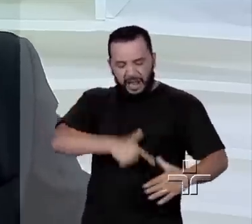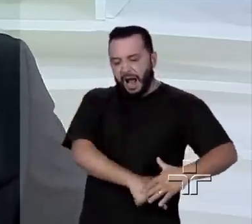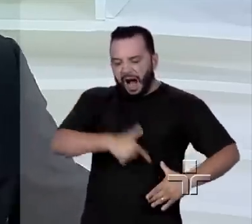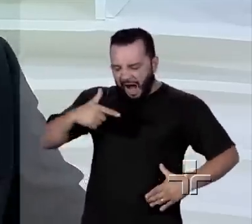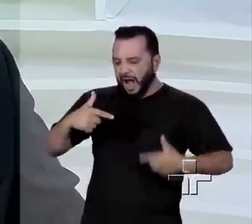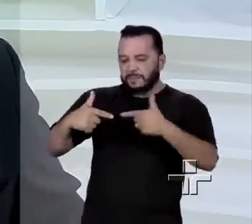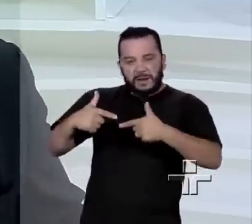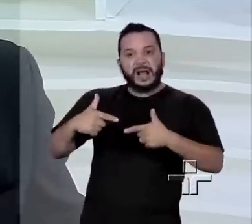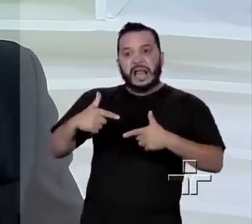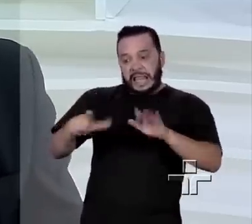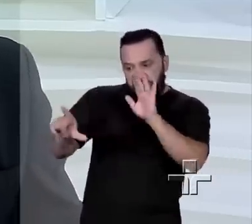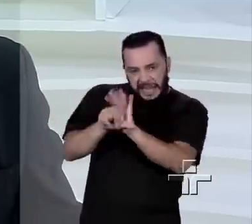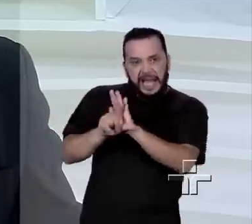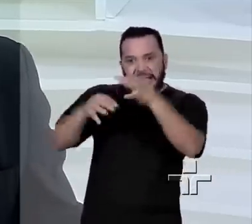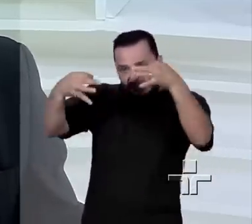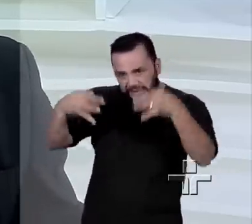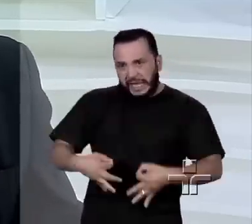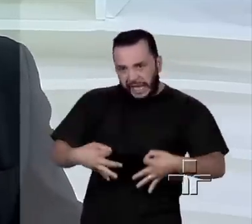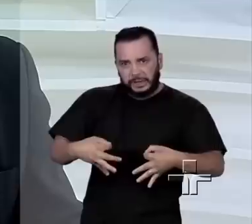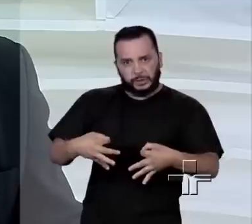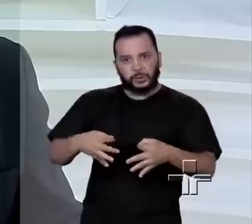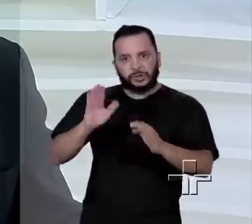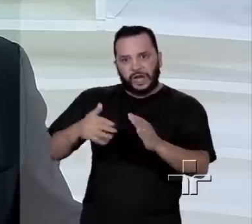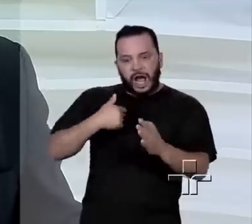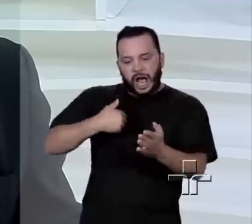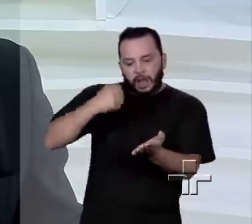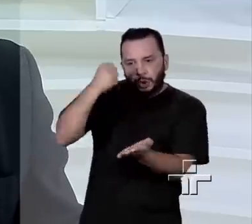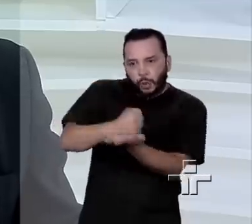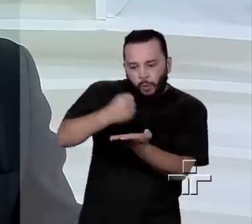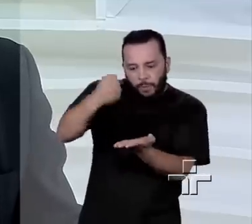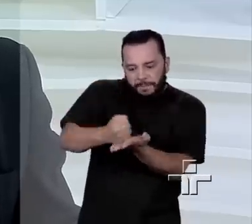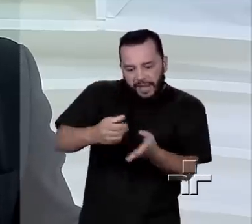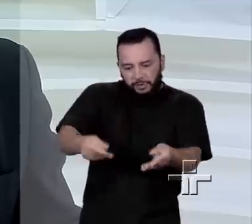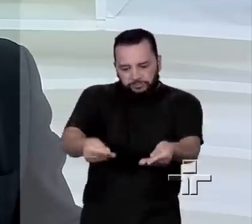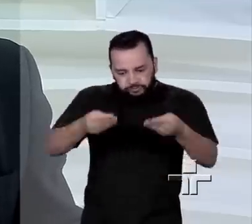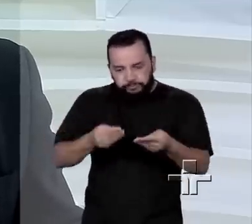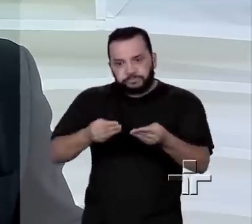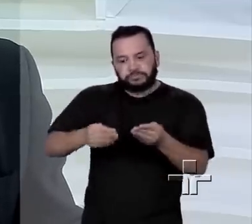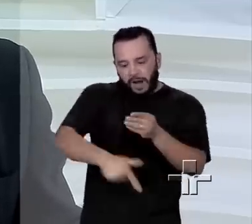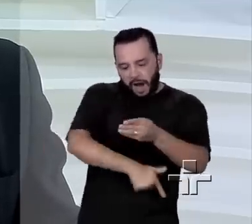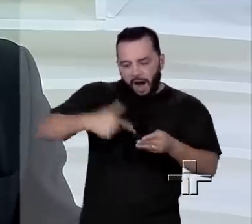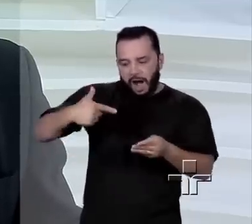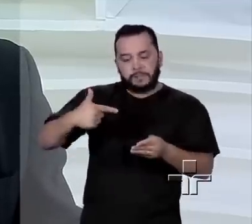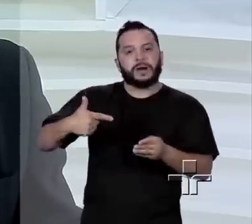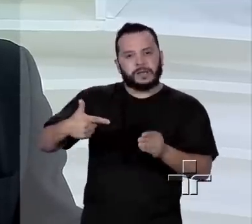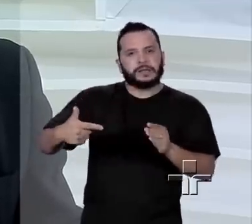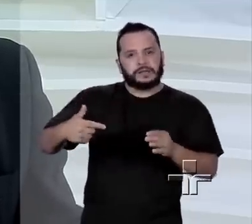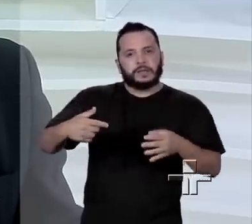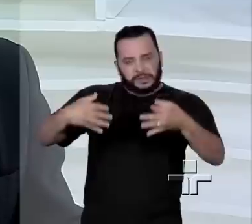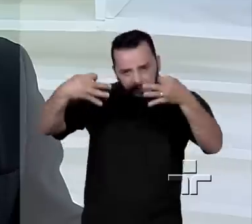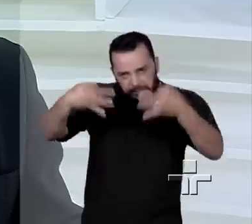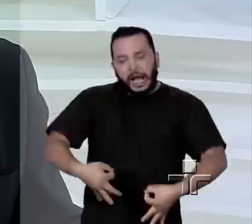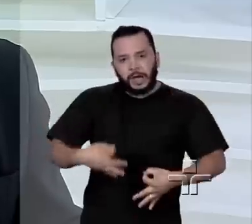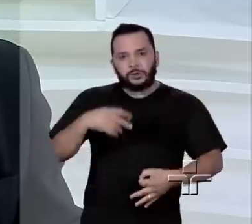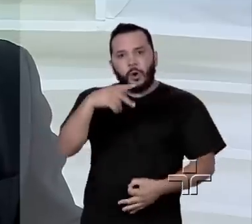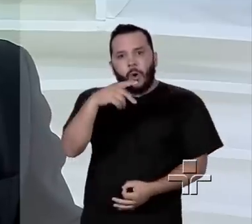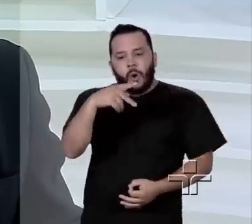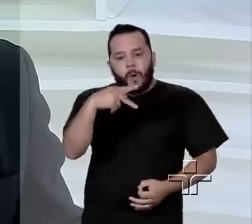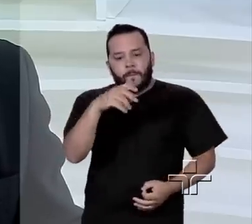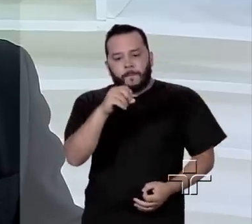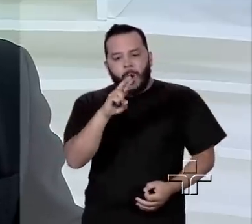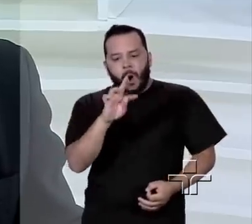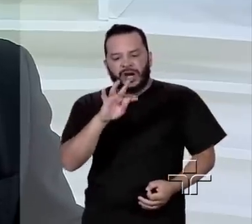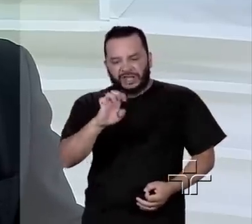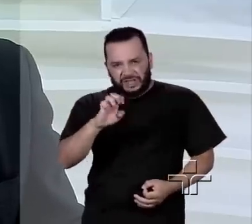registrada, ou quem tinha o porte, que atualmente ele existe, mas ninguém consegue obtê-lo, quem tem a sua